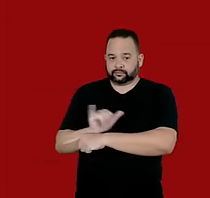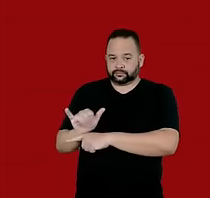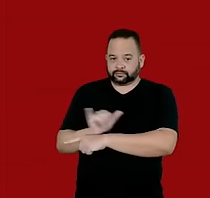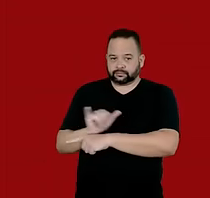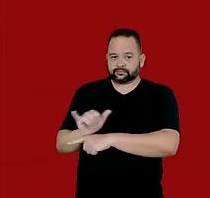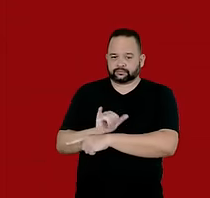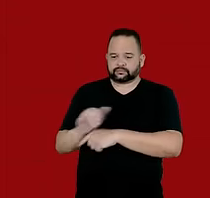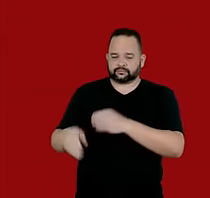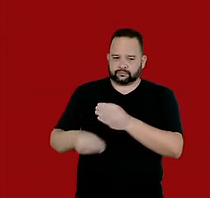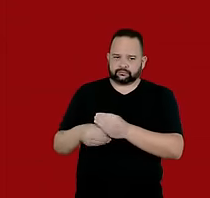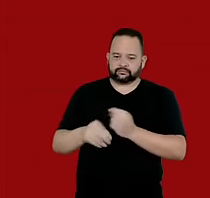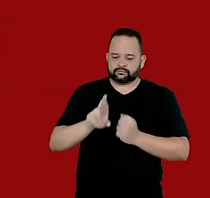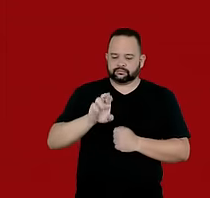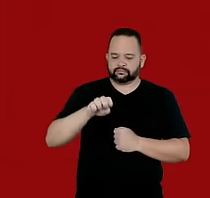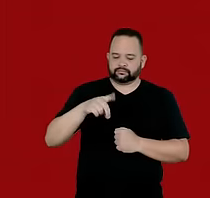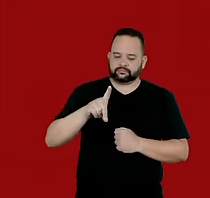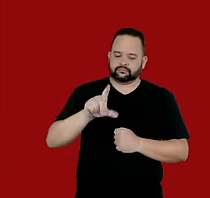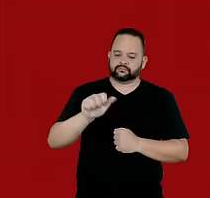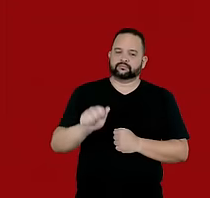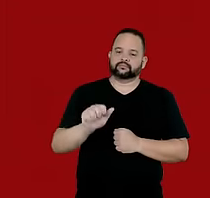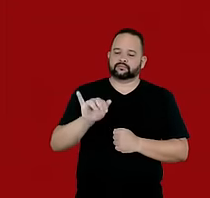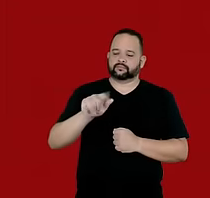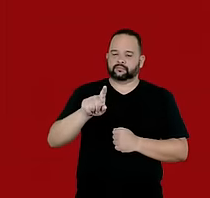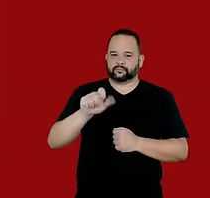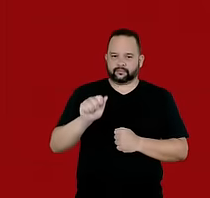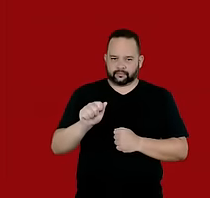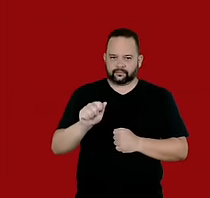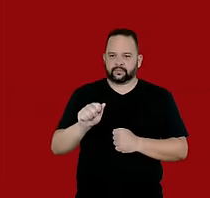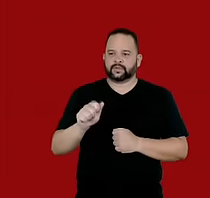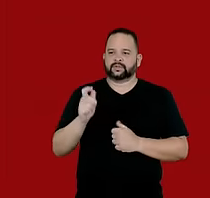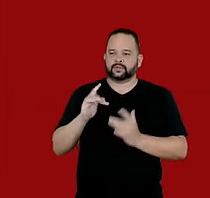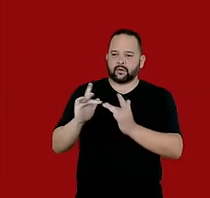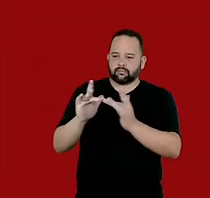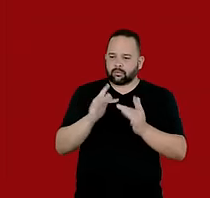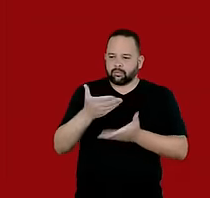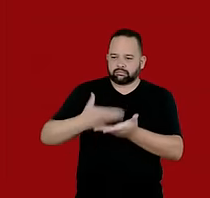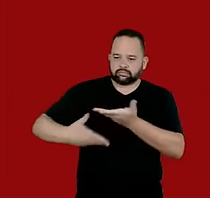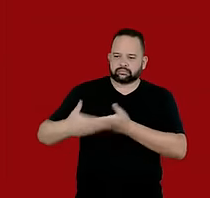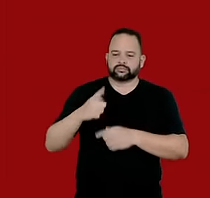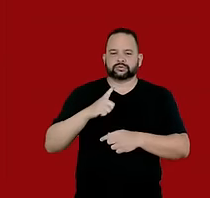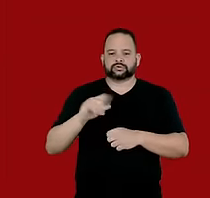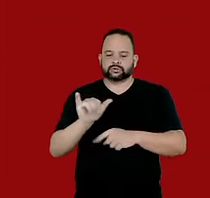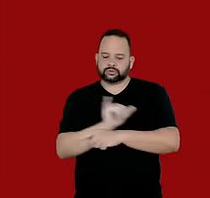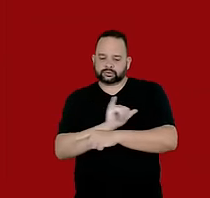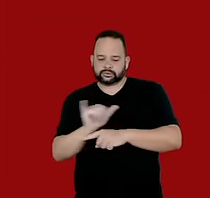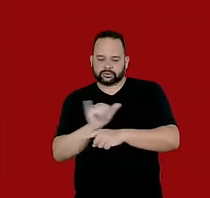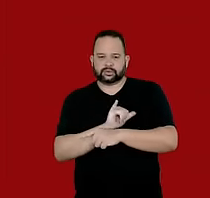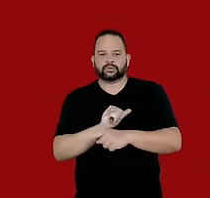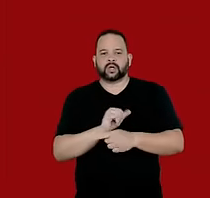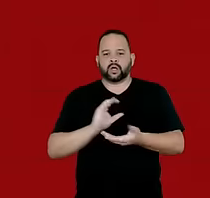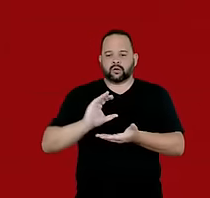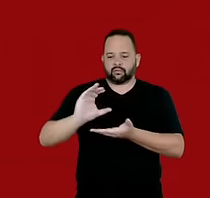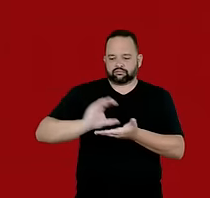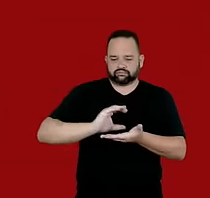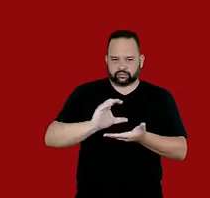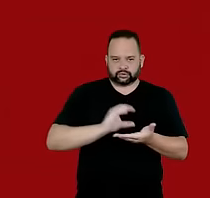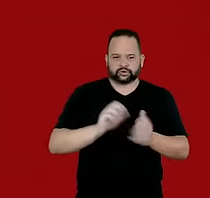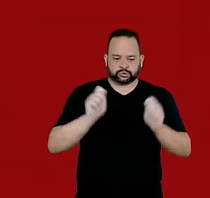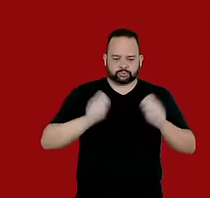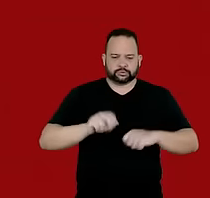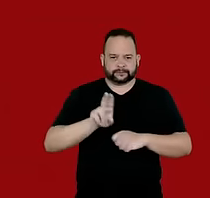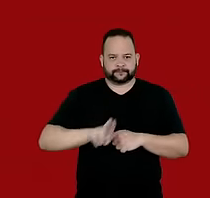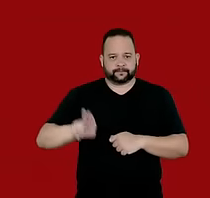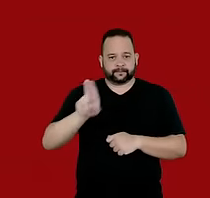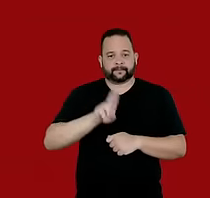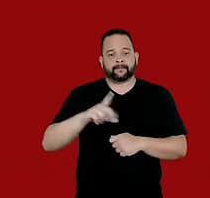também né dentro desses benchmarks a gente tem eh estratégias de crédito que podem também ser utilizadas a gente tem uma visão positiva pro